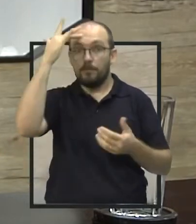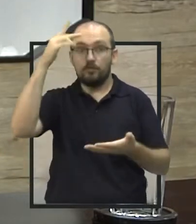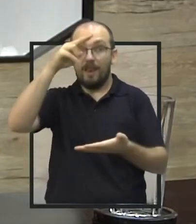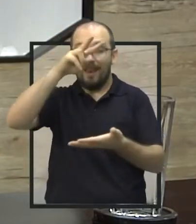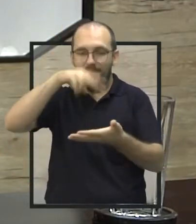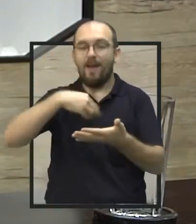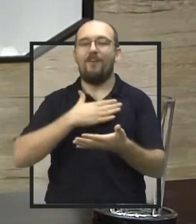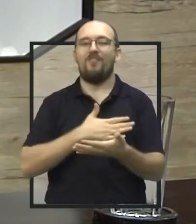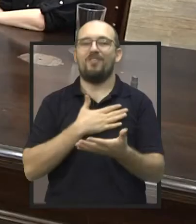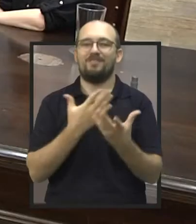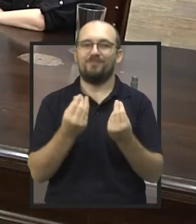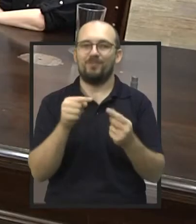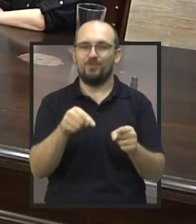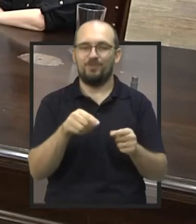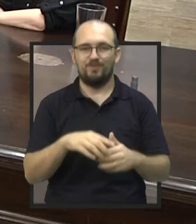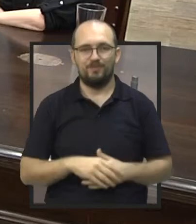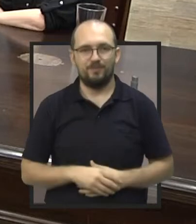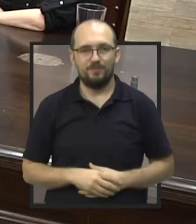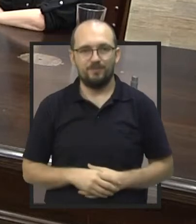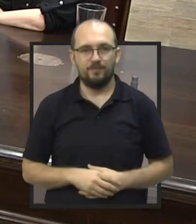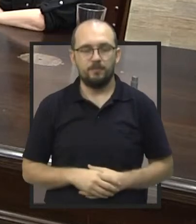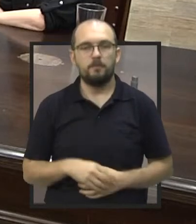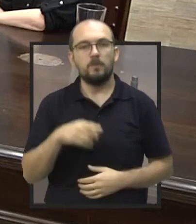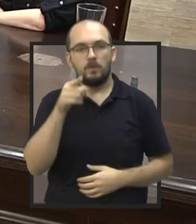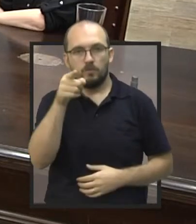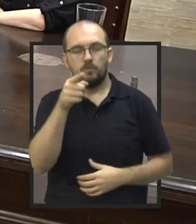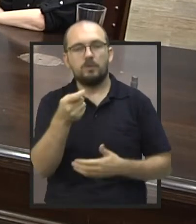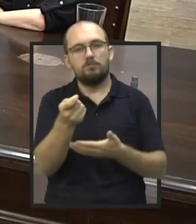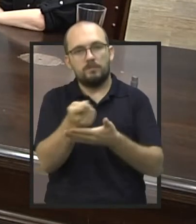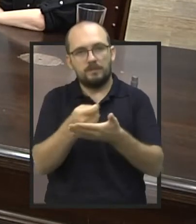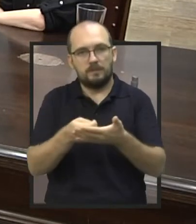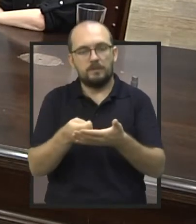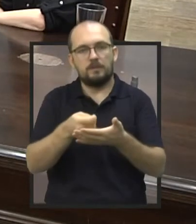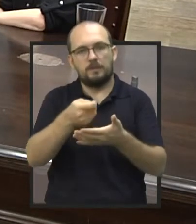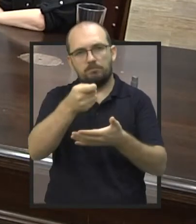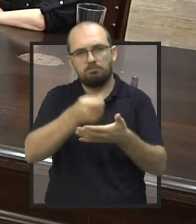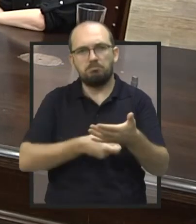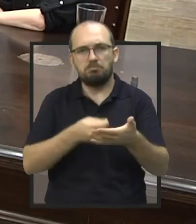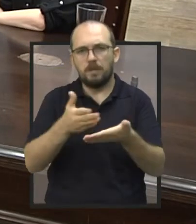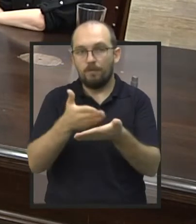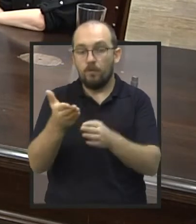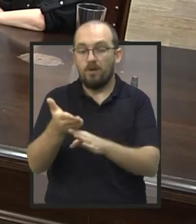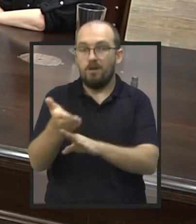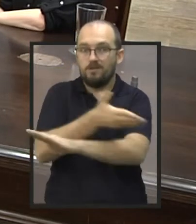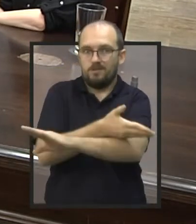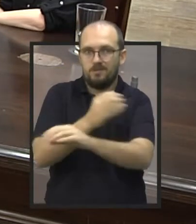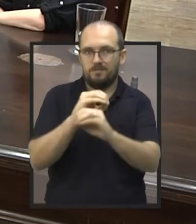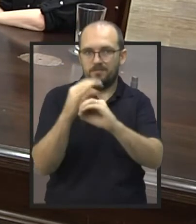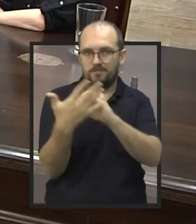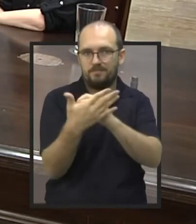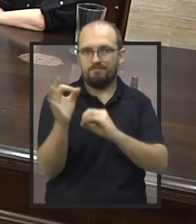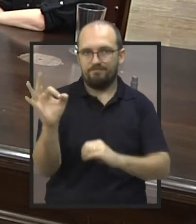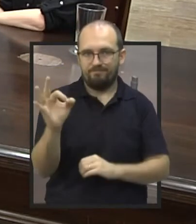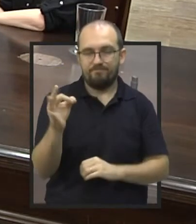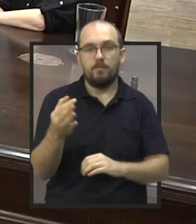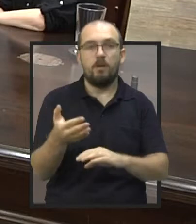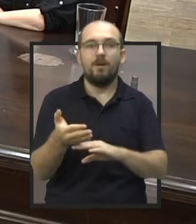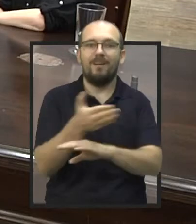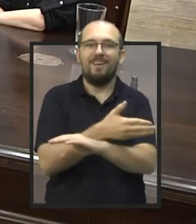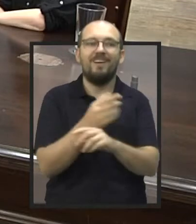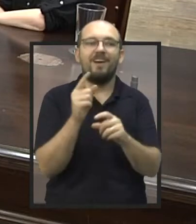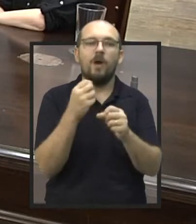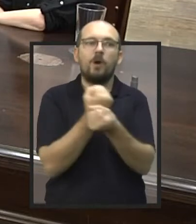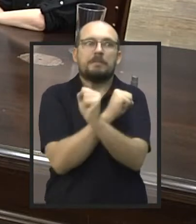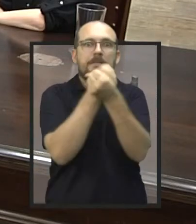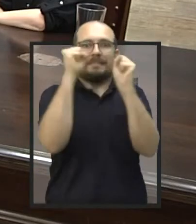Por isso que eu falo sobre por quem os sinos dobram. Por quem a gente quer fazer tal coisa ou por quê, né? Eu acho que é muito interessante